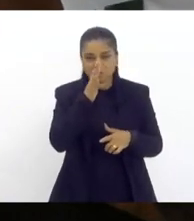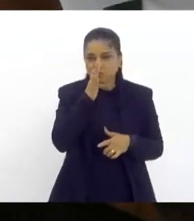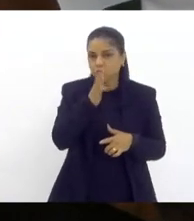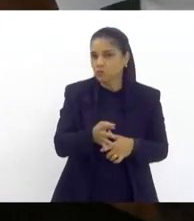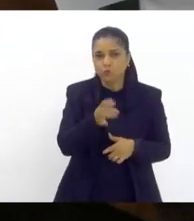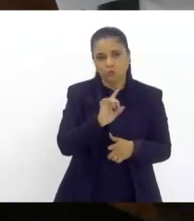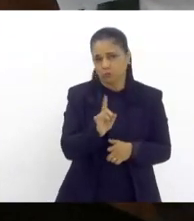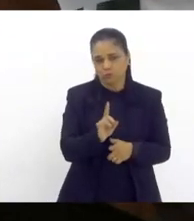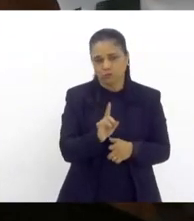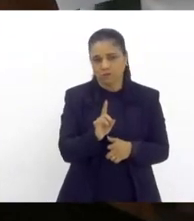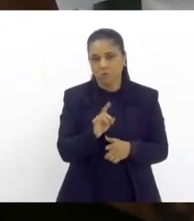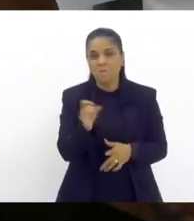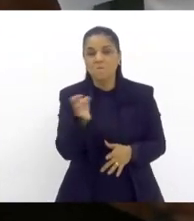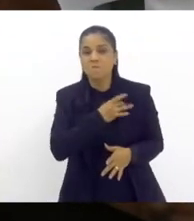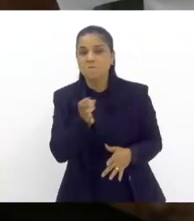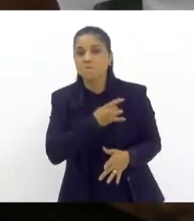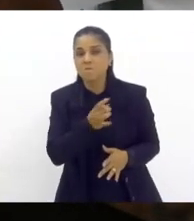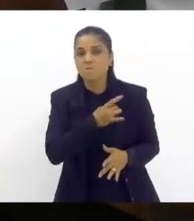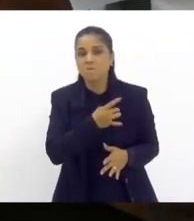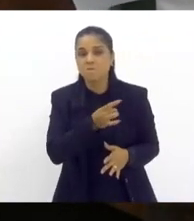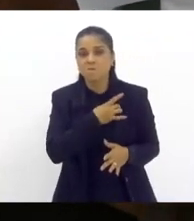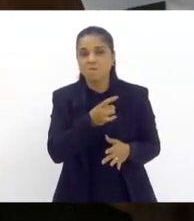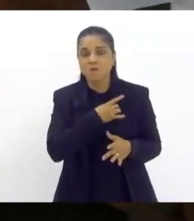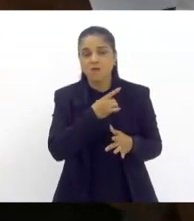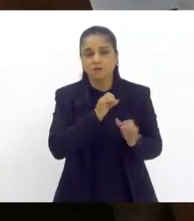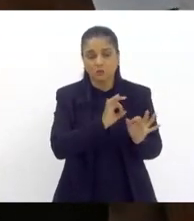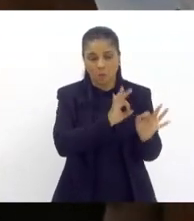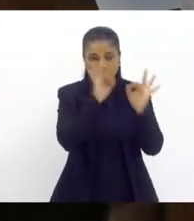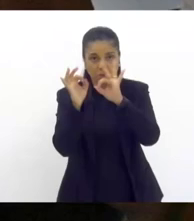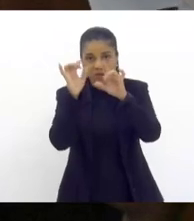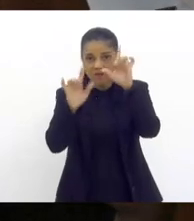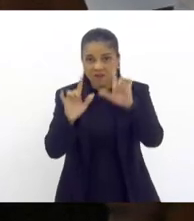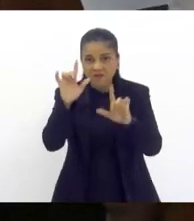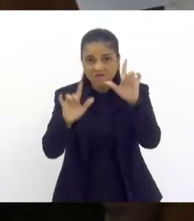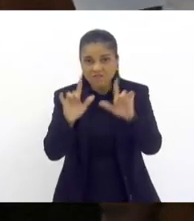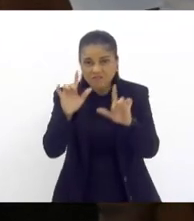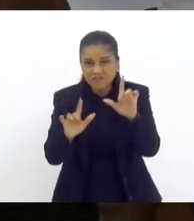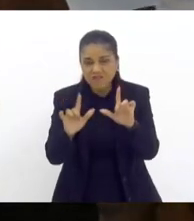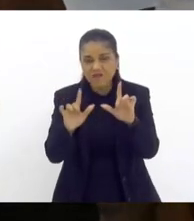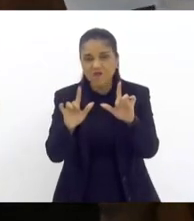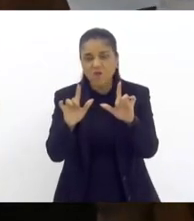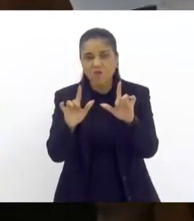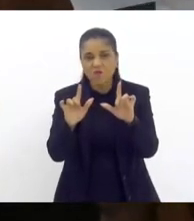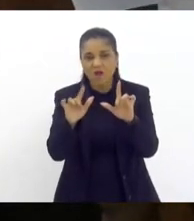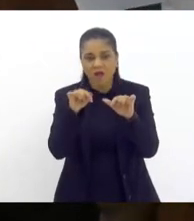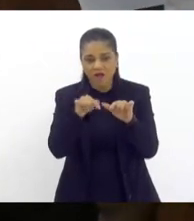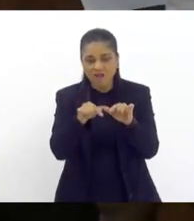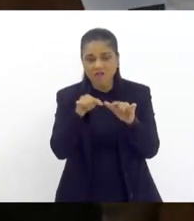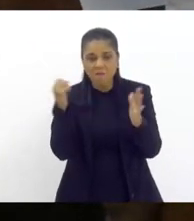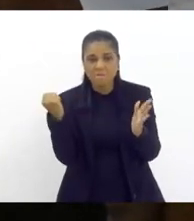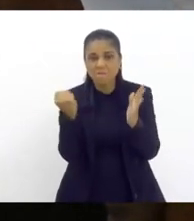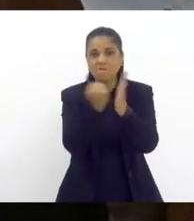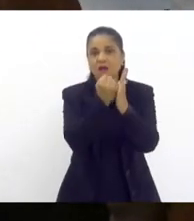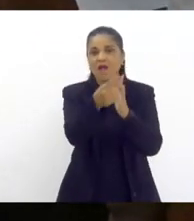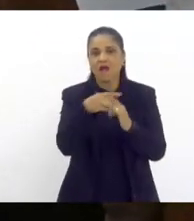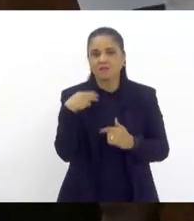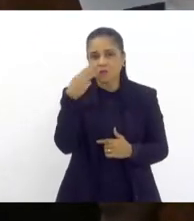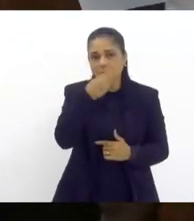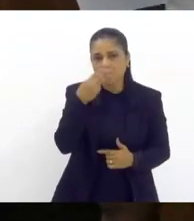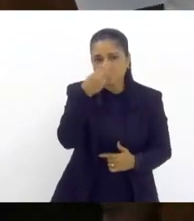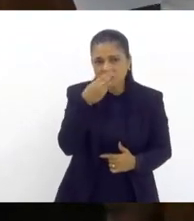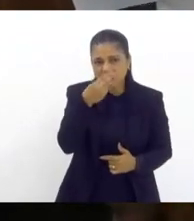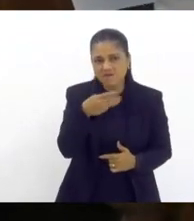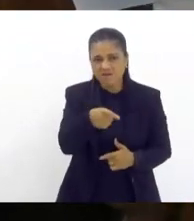porque ficavam com medo de aparecerem na televisão falando isso, iam ficar com a pecha de serem prostitutas, ou